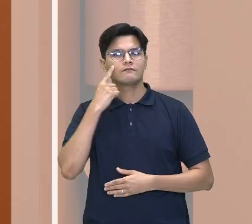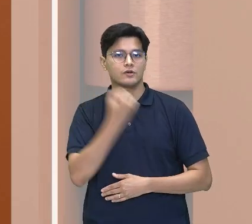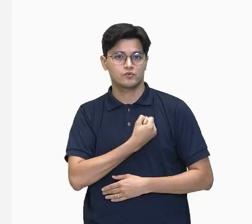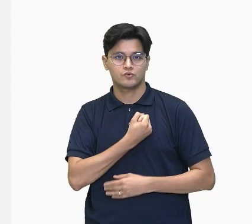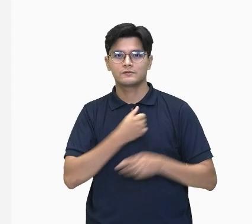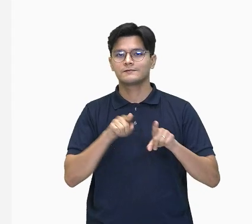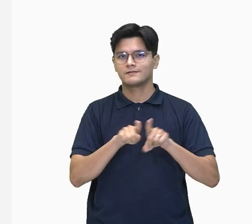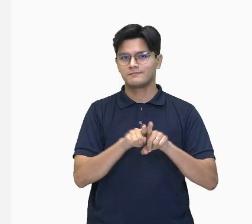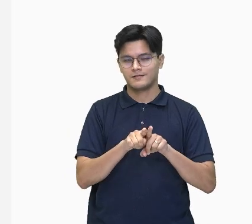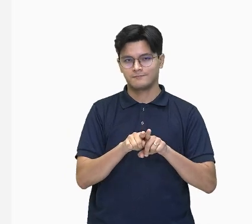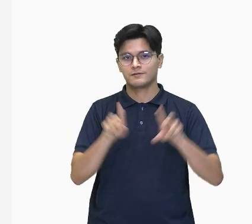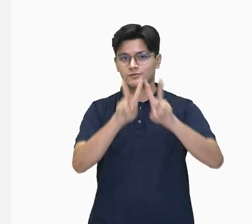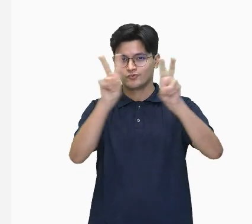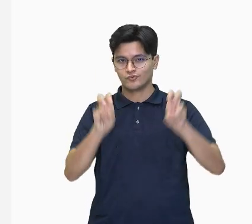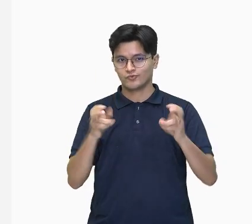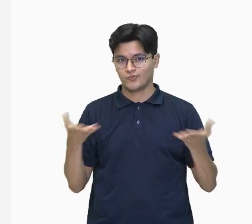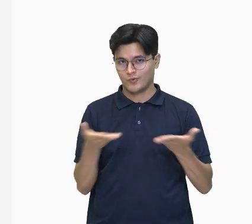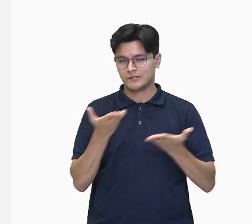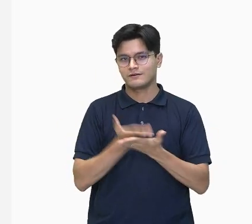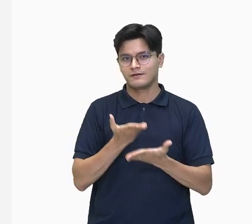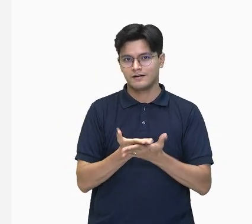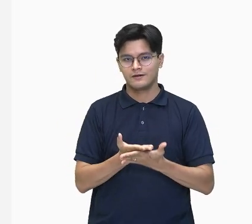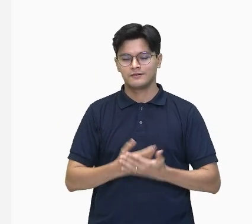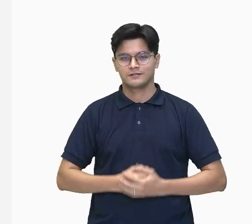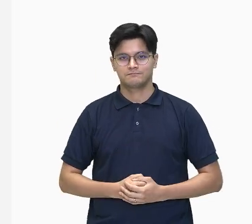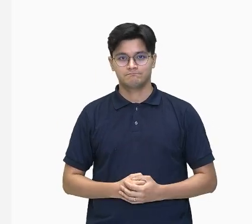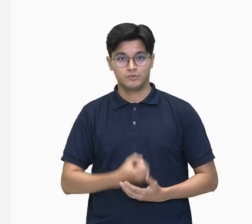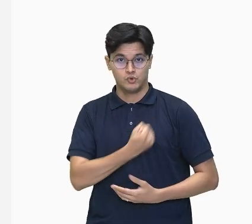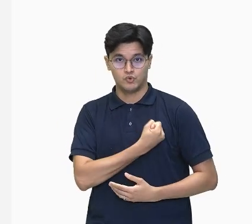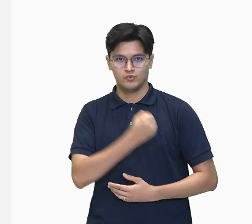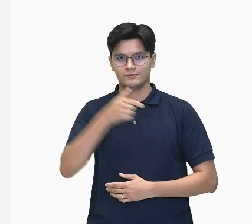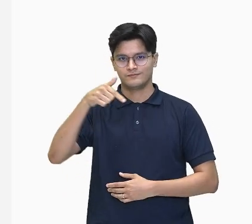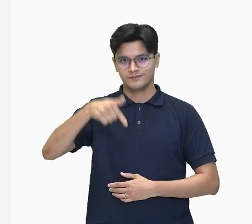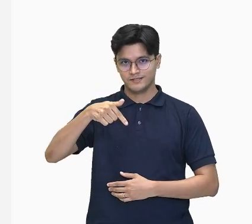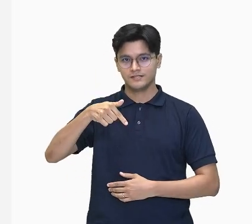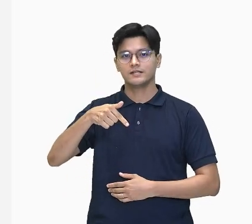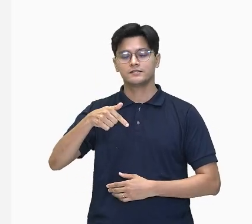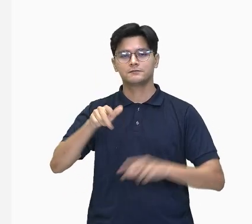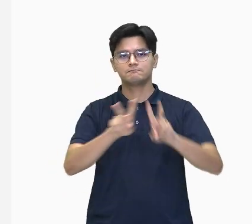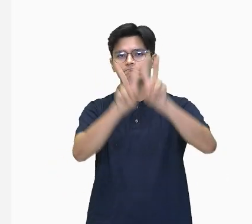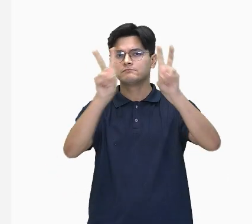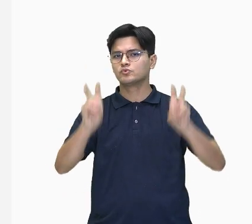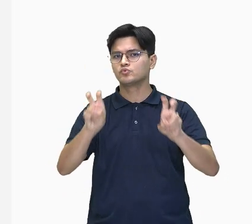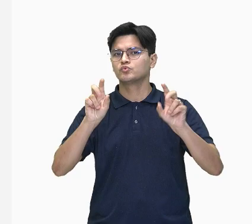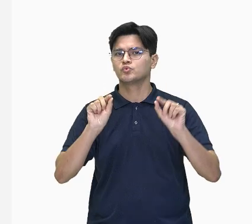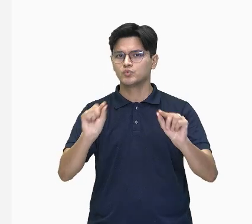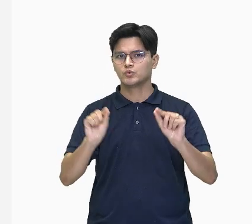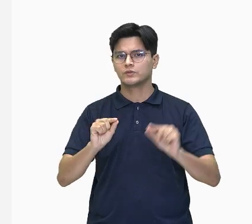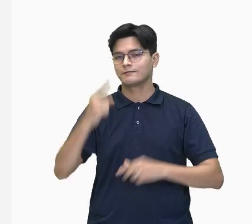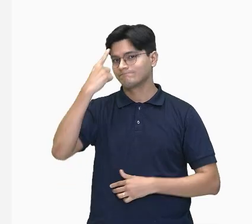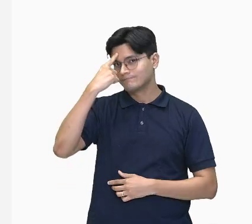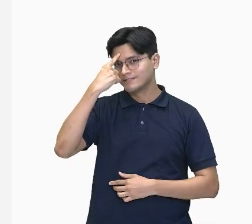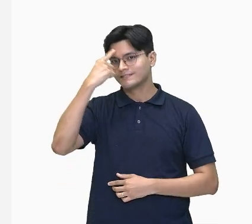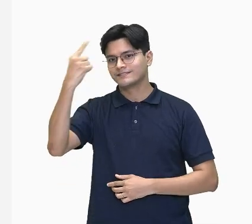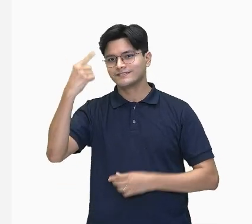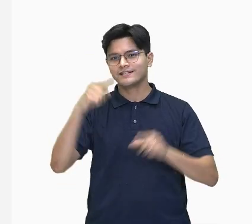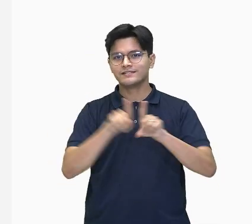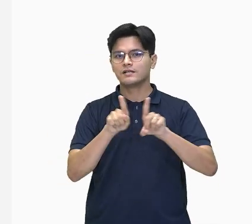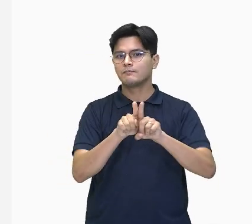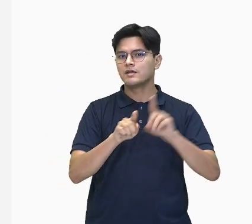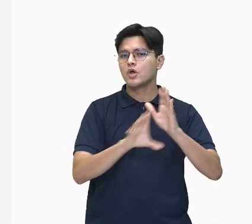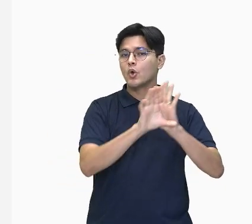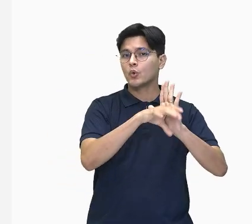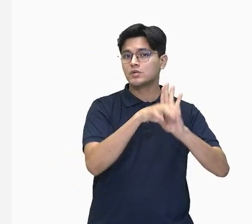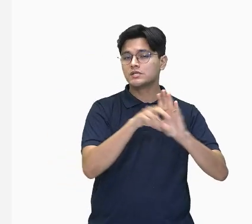desta aula. Esta é a aula de número 7 e o objeto de conhecimento é Ideias e concepções sobre a